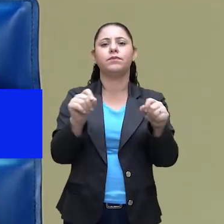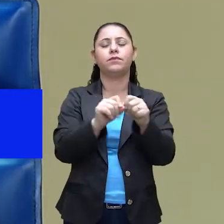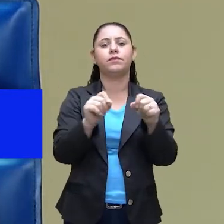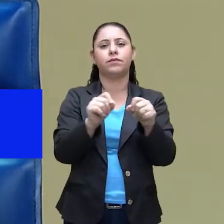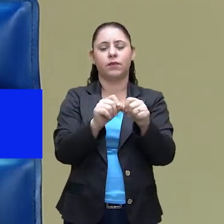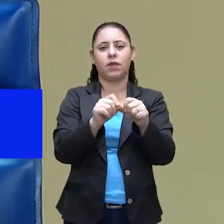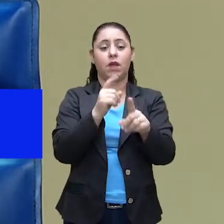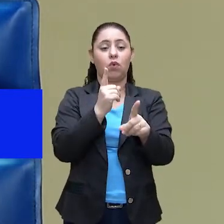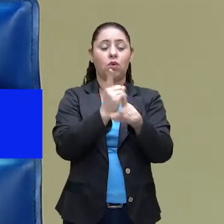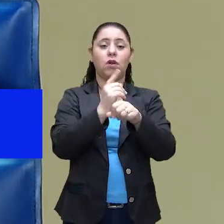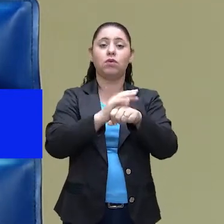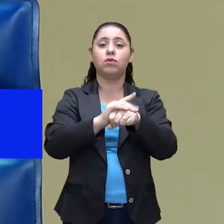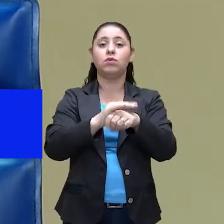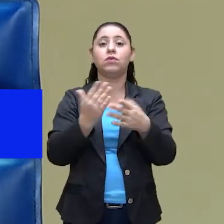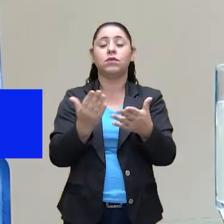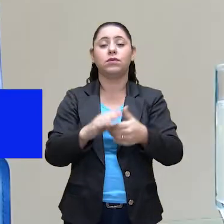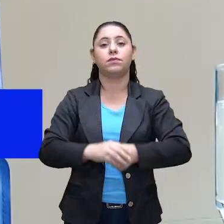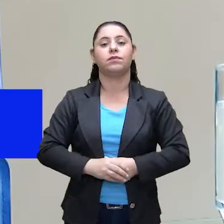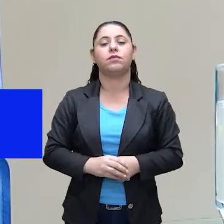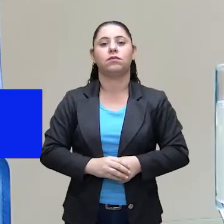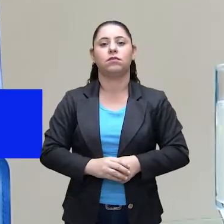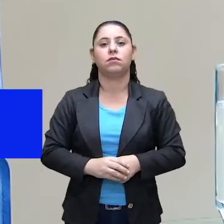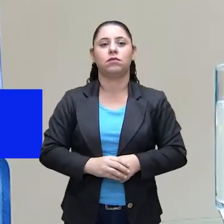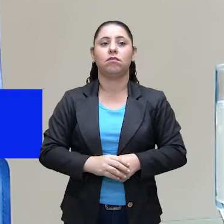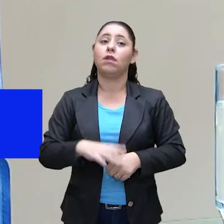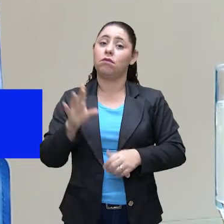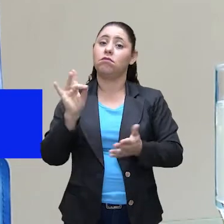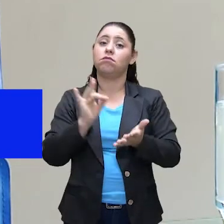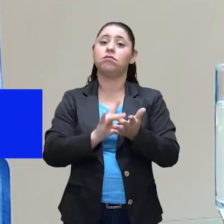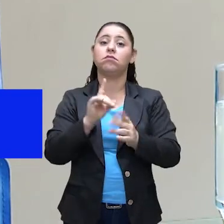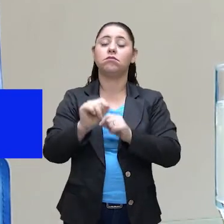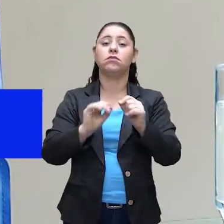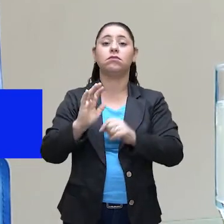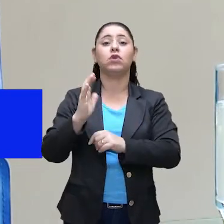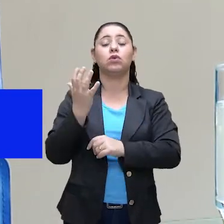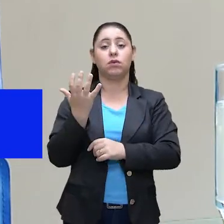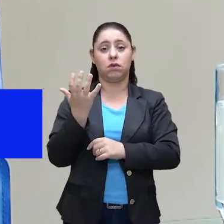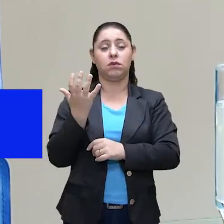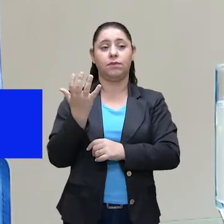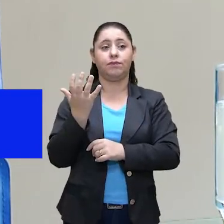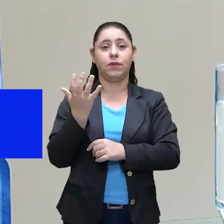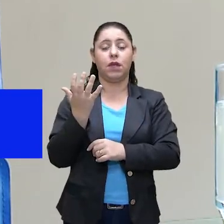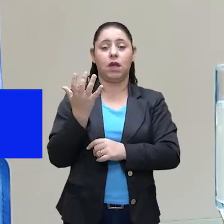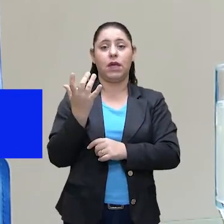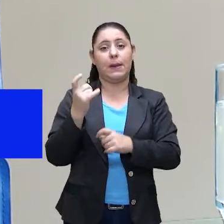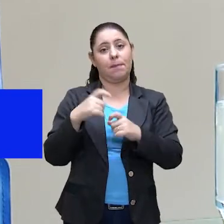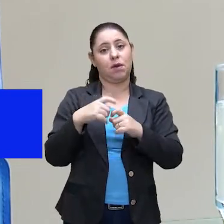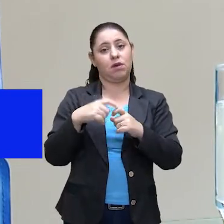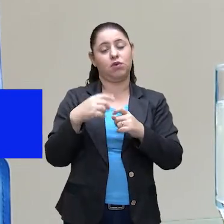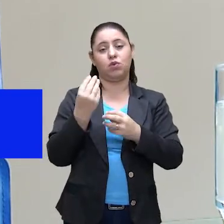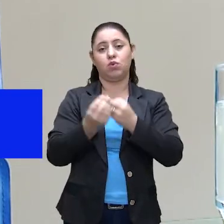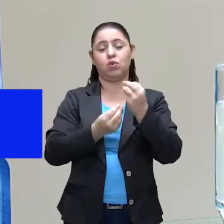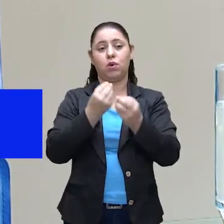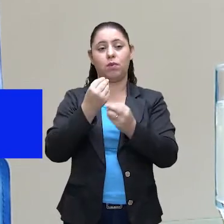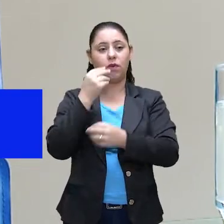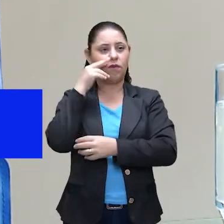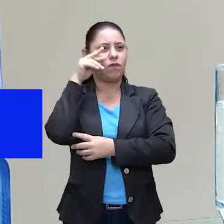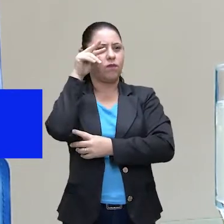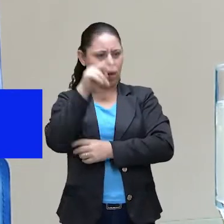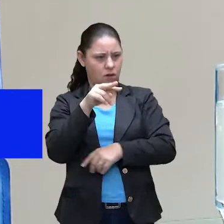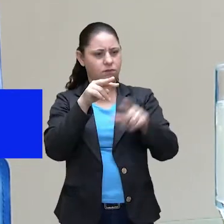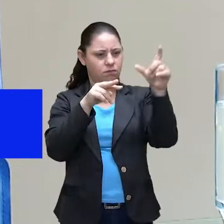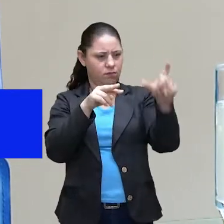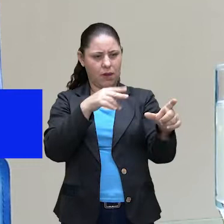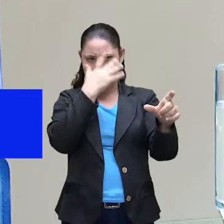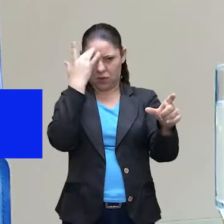necessários para fazer esse diagnóstico? Na realidade, o diagnóstico é eminentemente clínico, né? Nós vamos ver que o